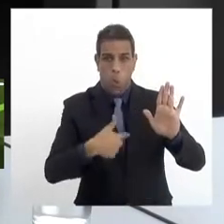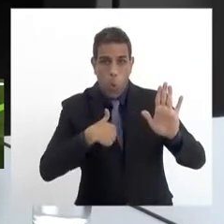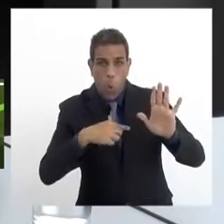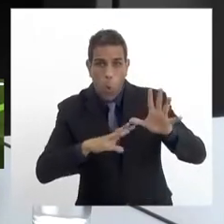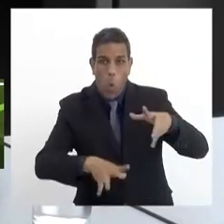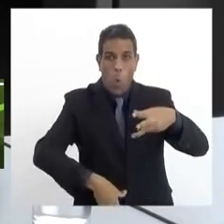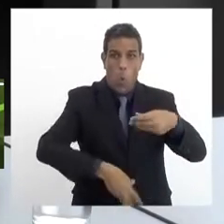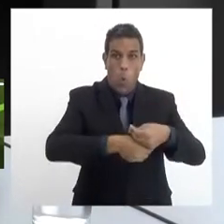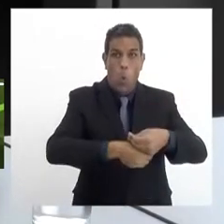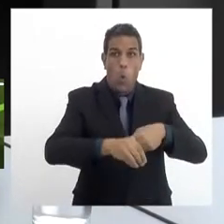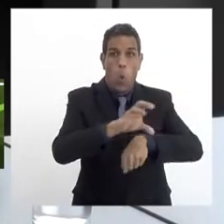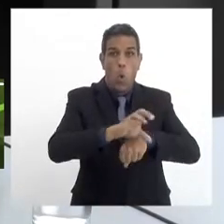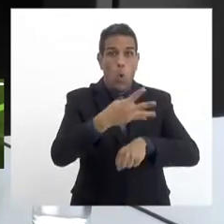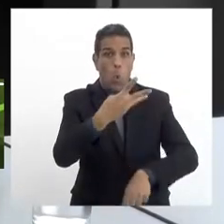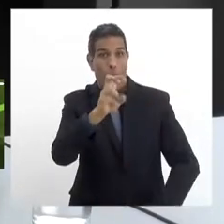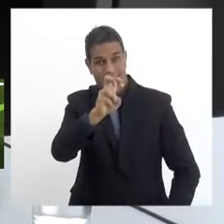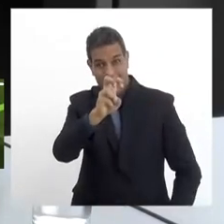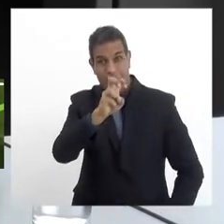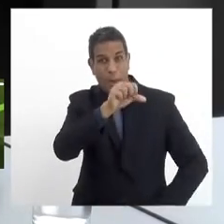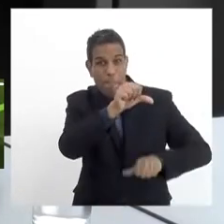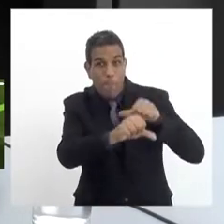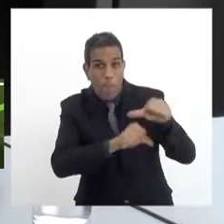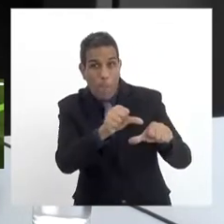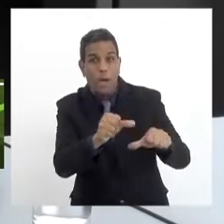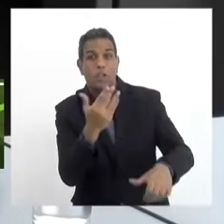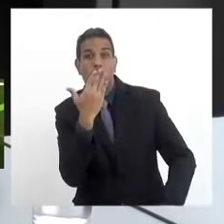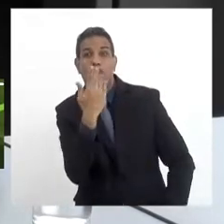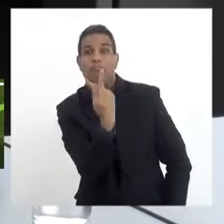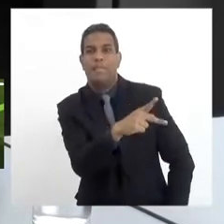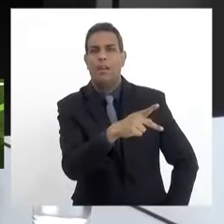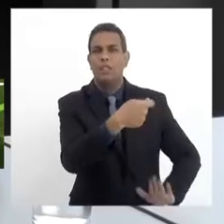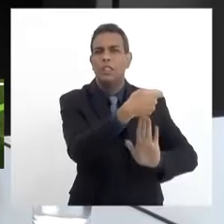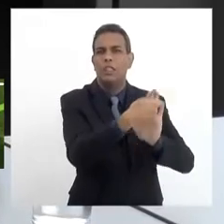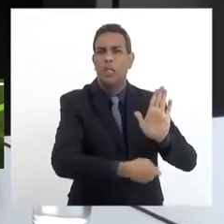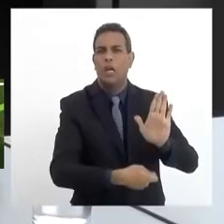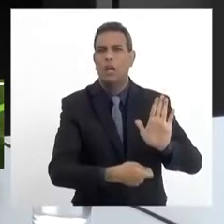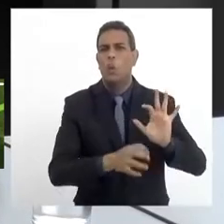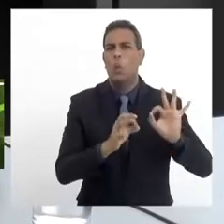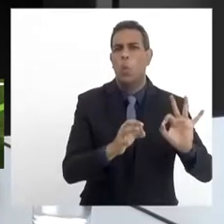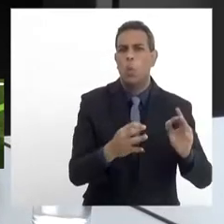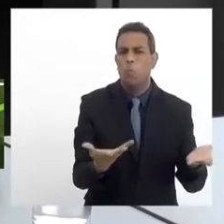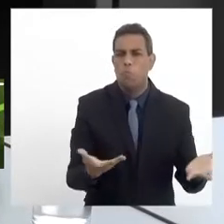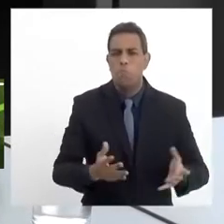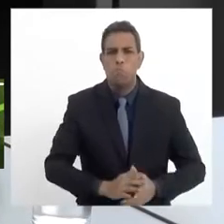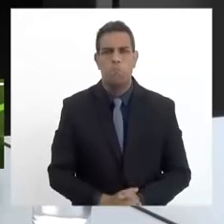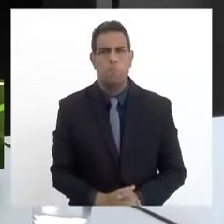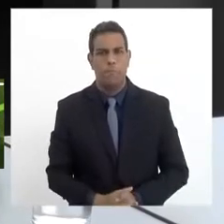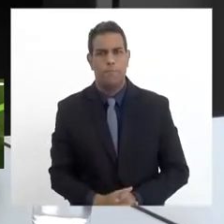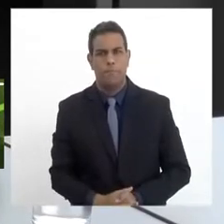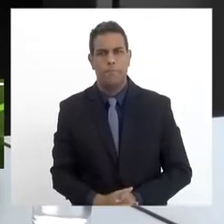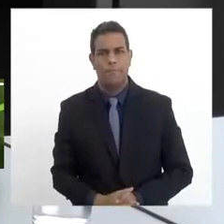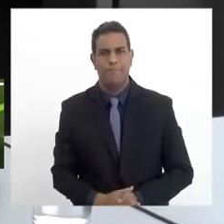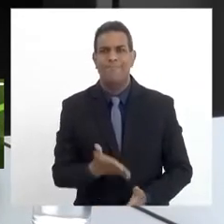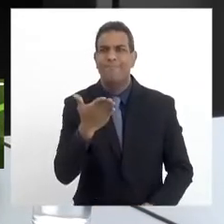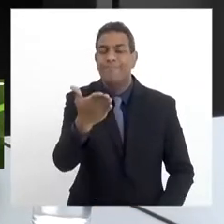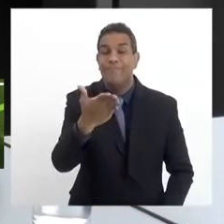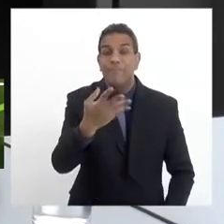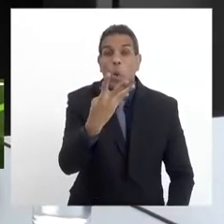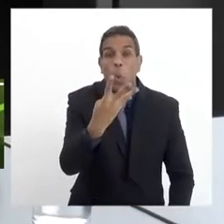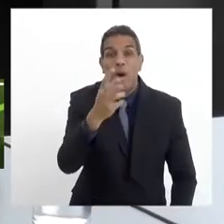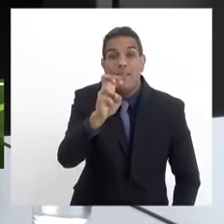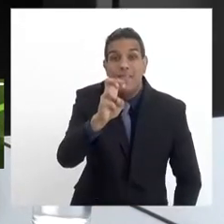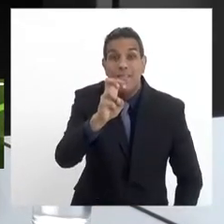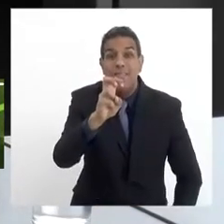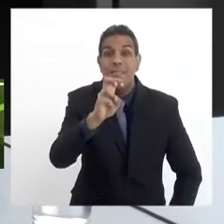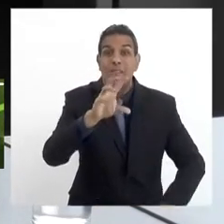49 emendas. Né? Então... Meu Deus do céu. Os podem cansar, 49... Não, mas é